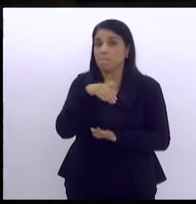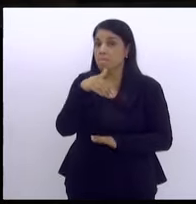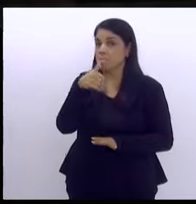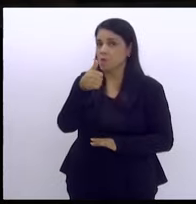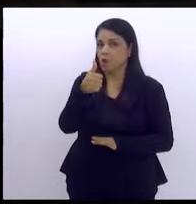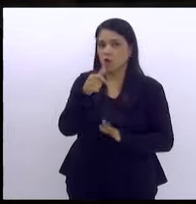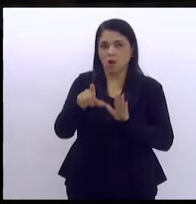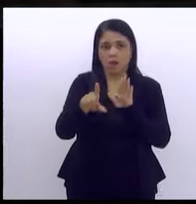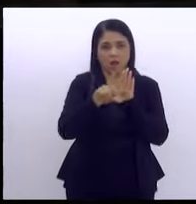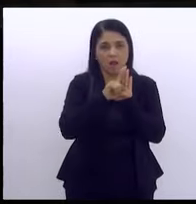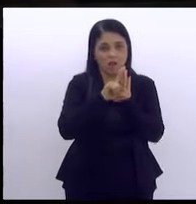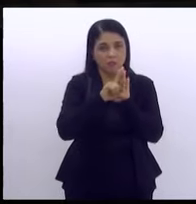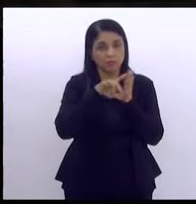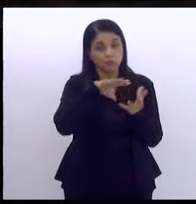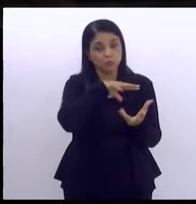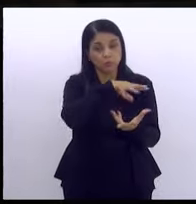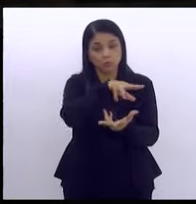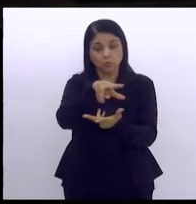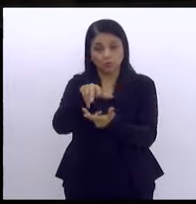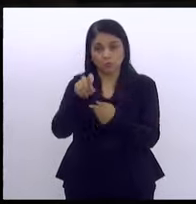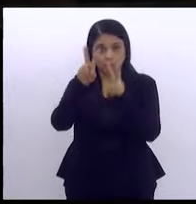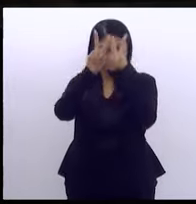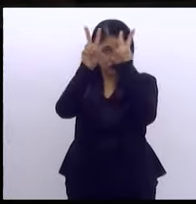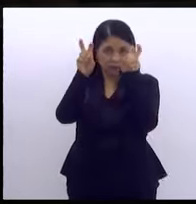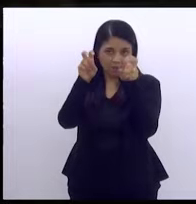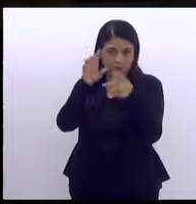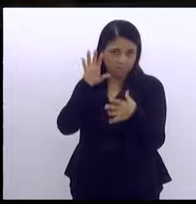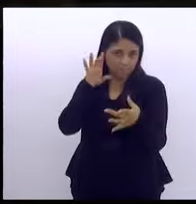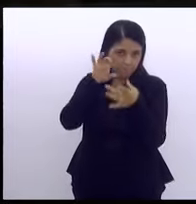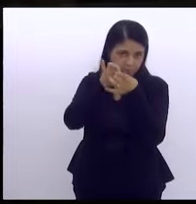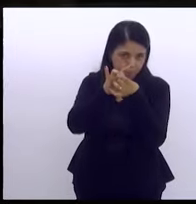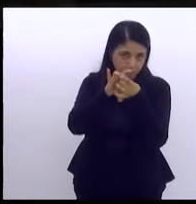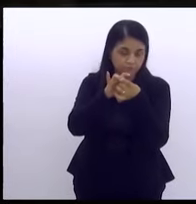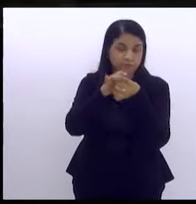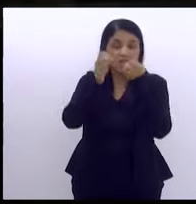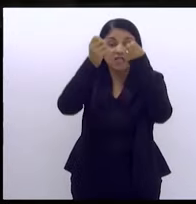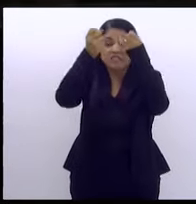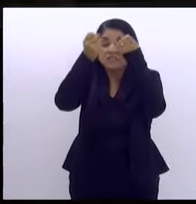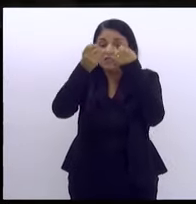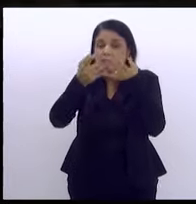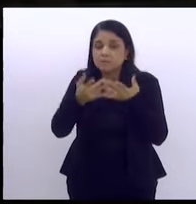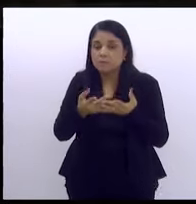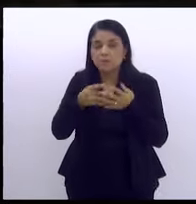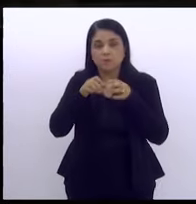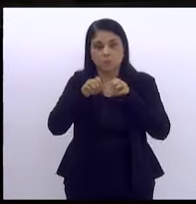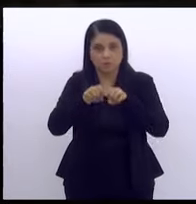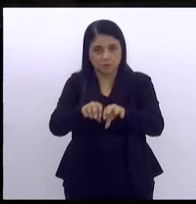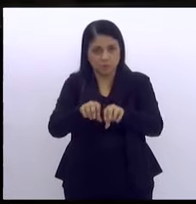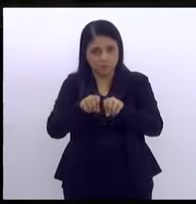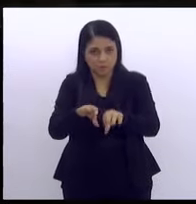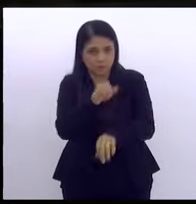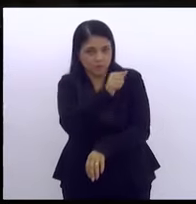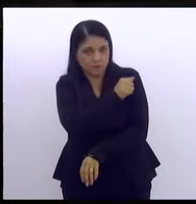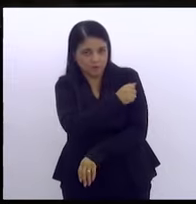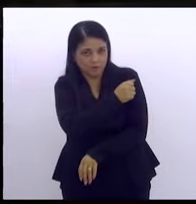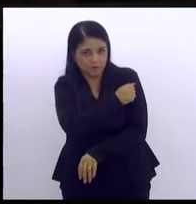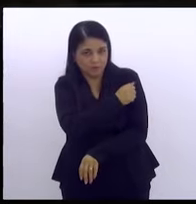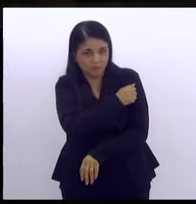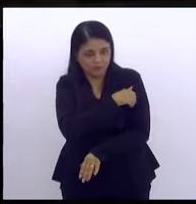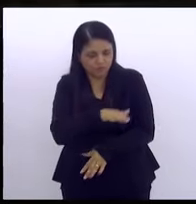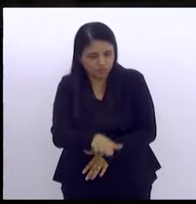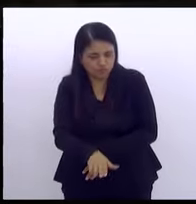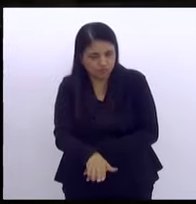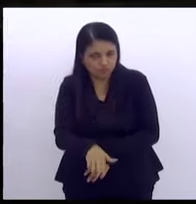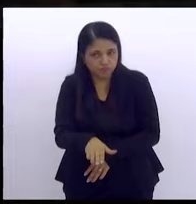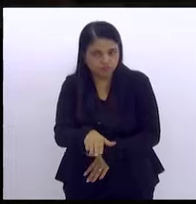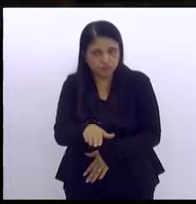mundo sobre esse assunto. Então, ela explica para os alunos, desde cedo, como